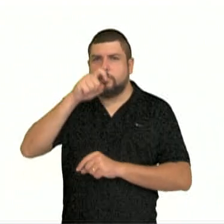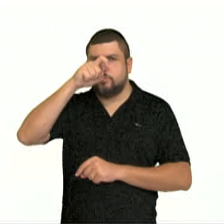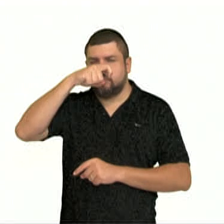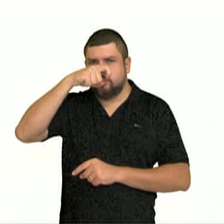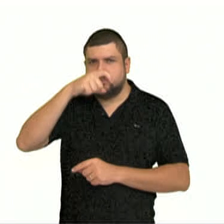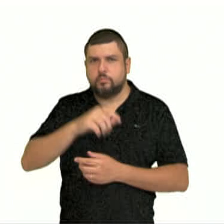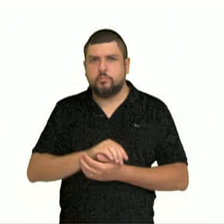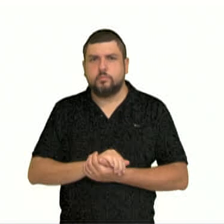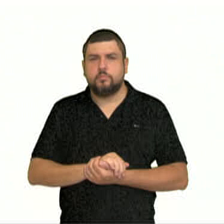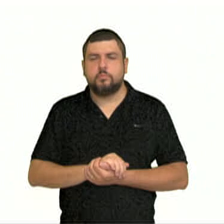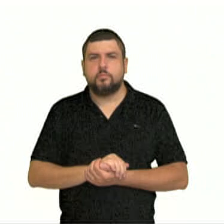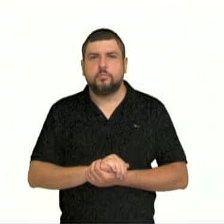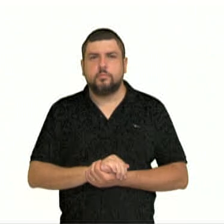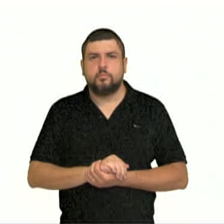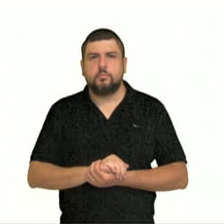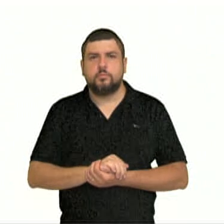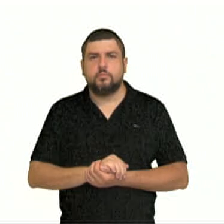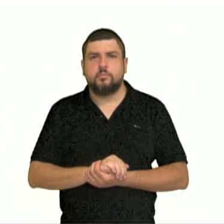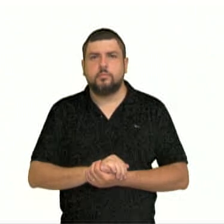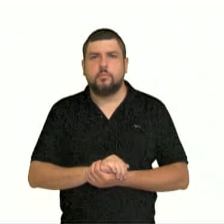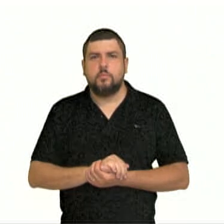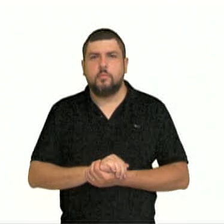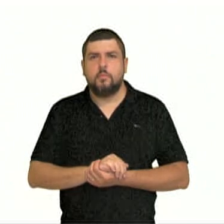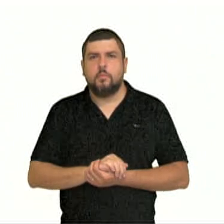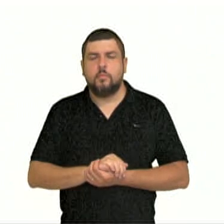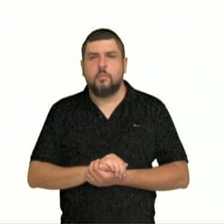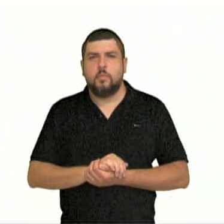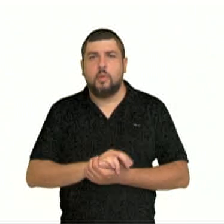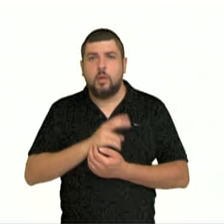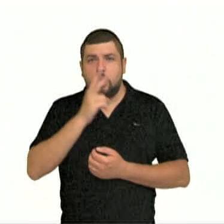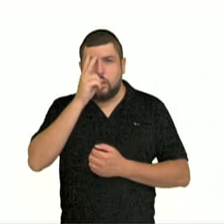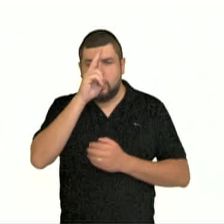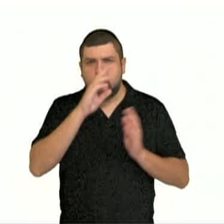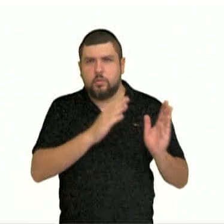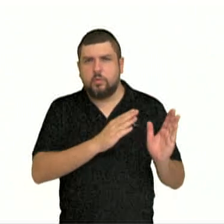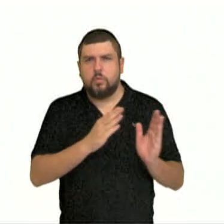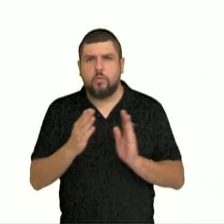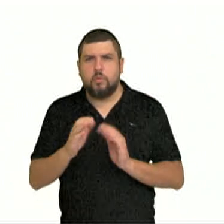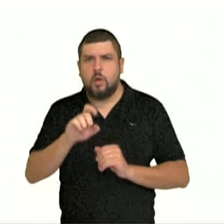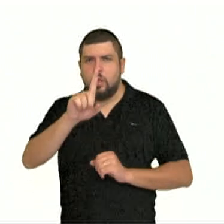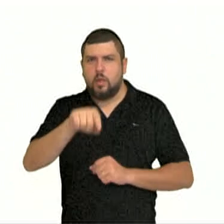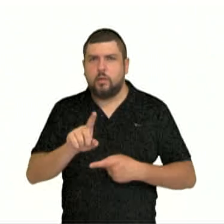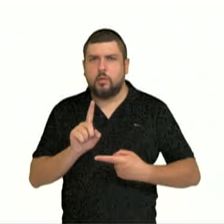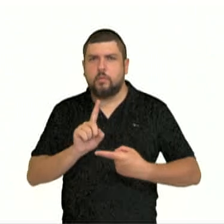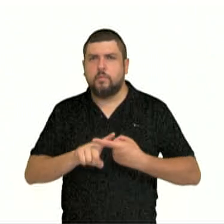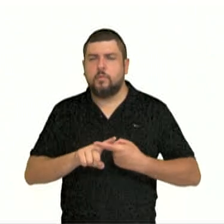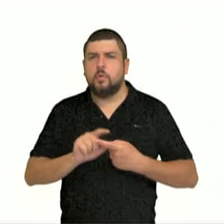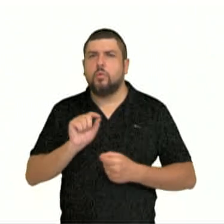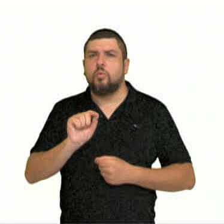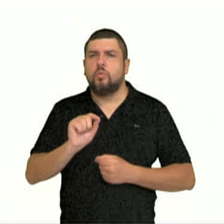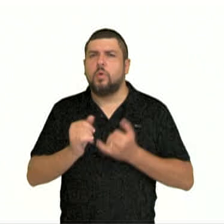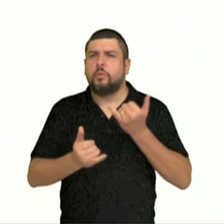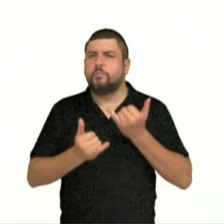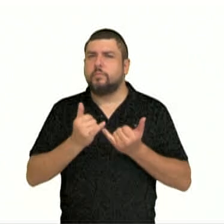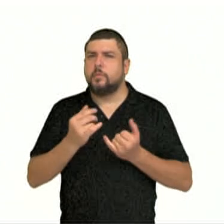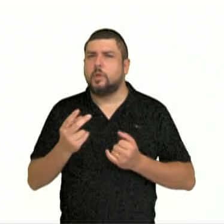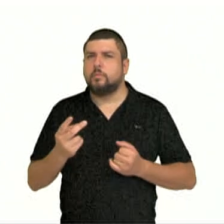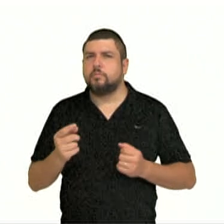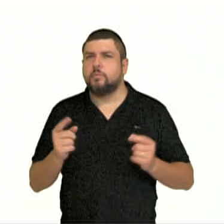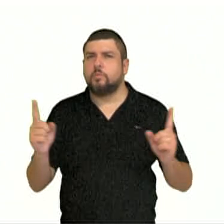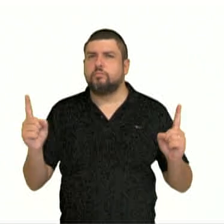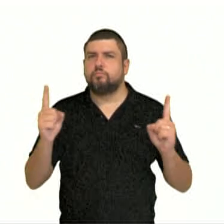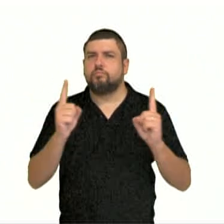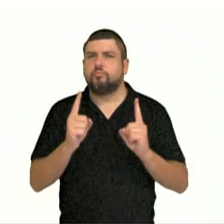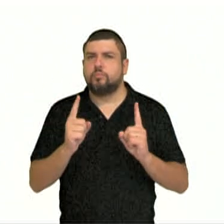interessa. A história trata de uma vingança entre aparentemente dois amigos. Logo no